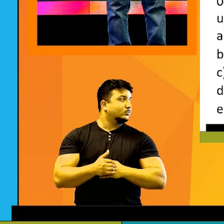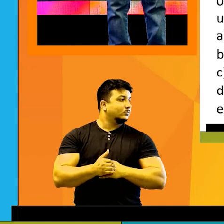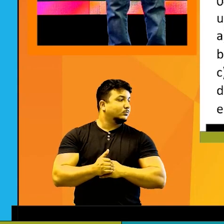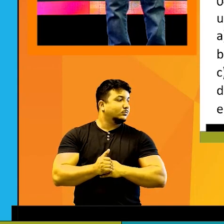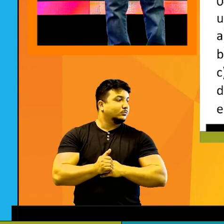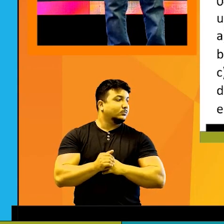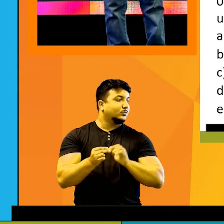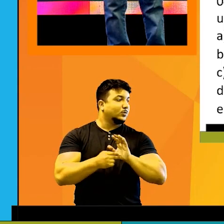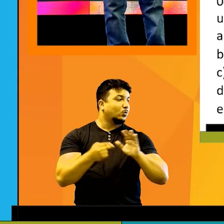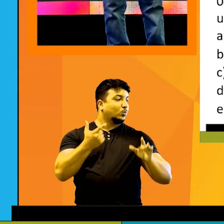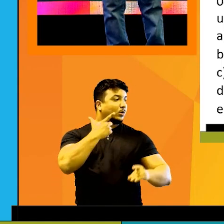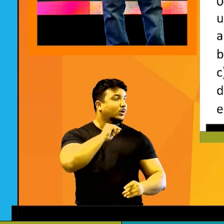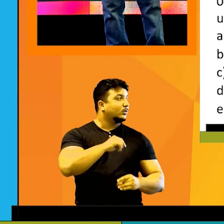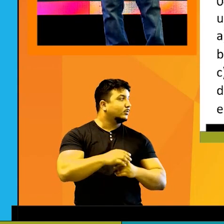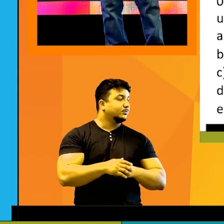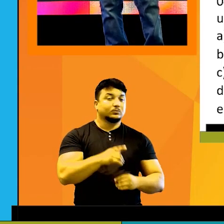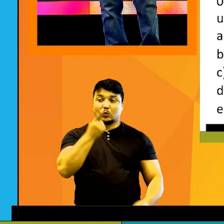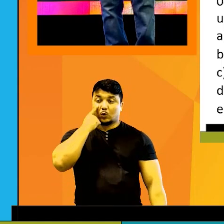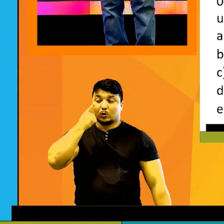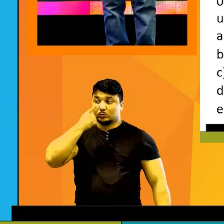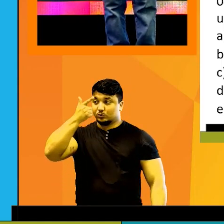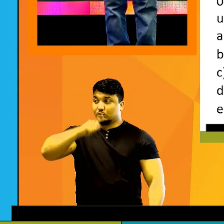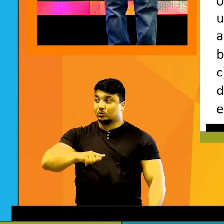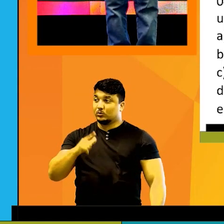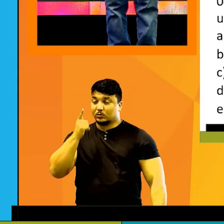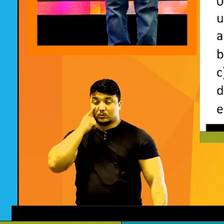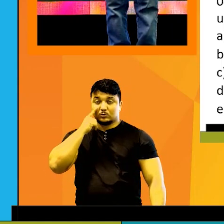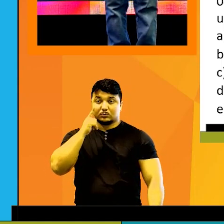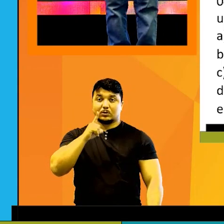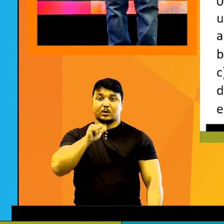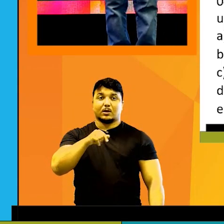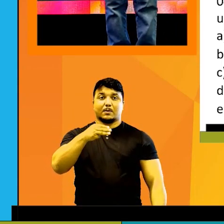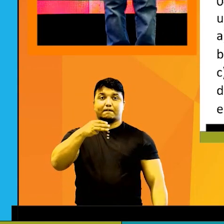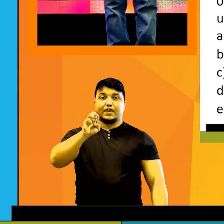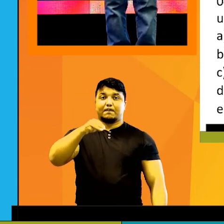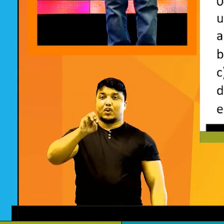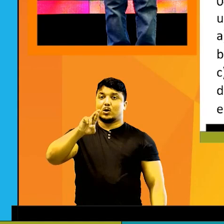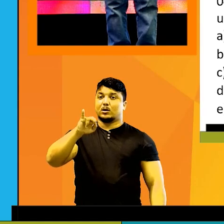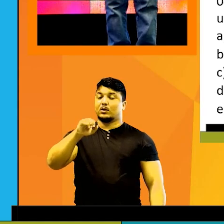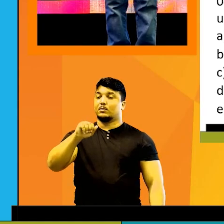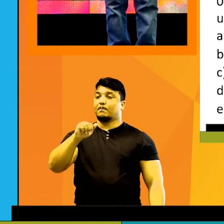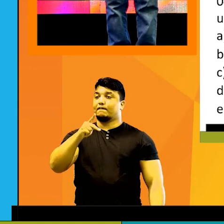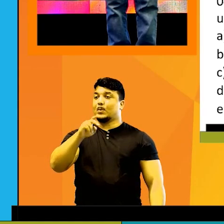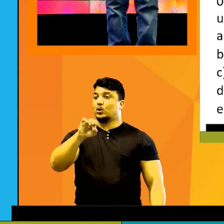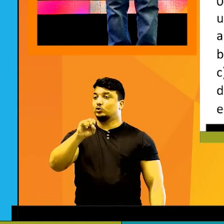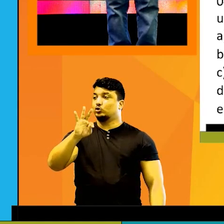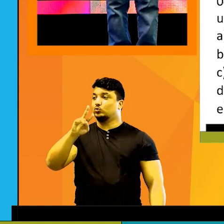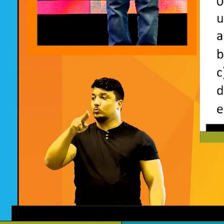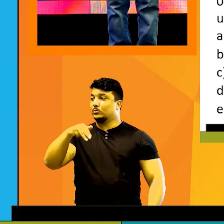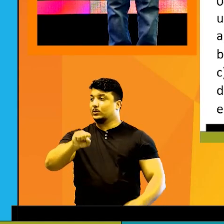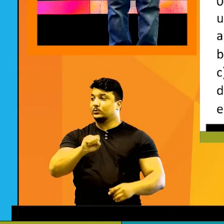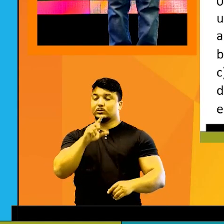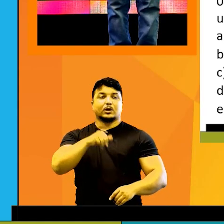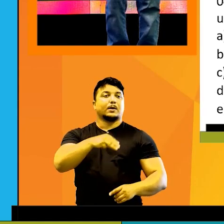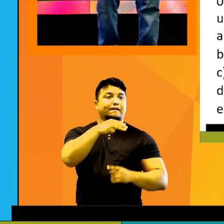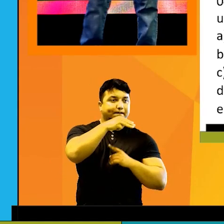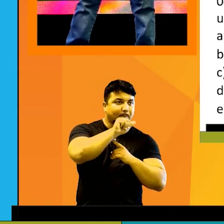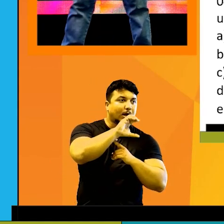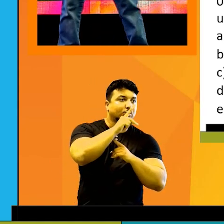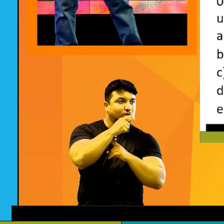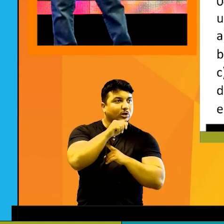Que o autor, olha aí, um trecho de Memórias Póstumas de Brás Cubas, realista, Machado de Assis.